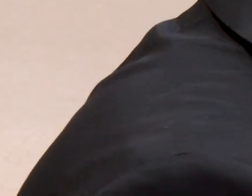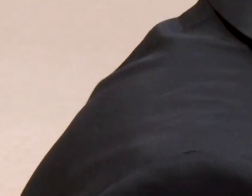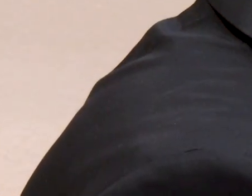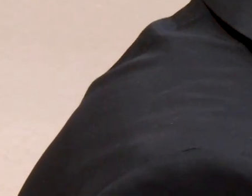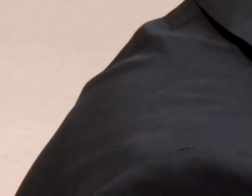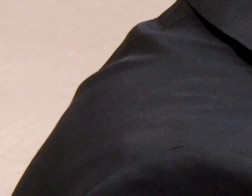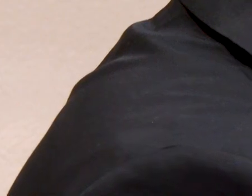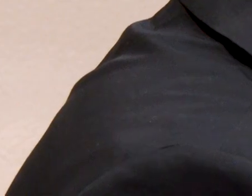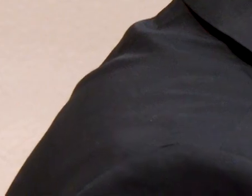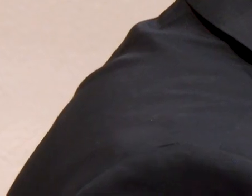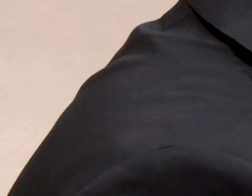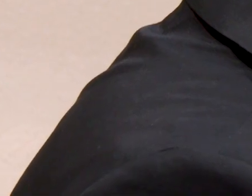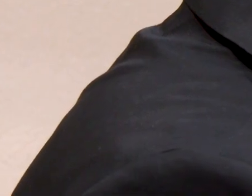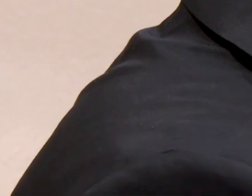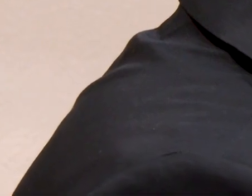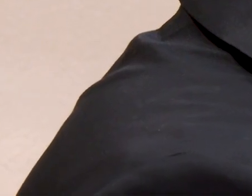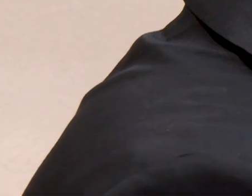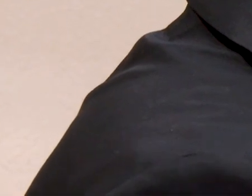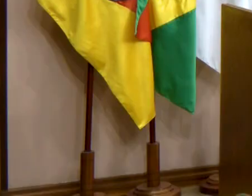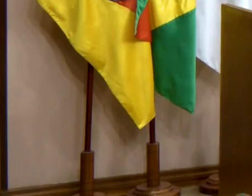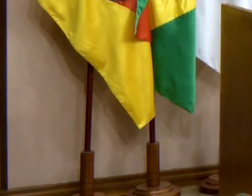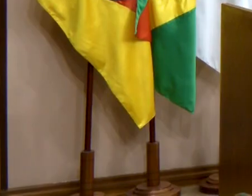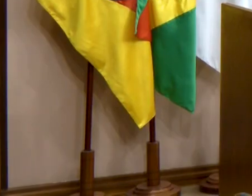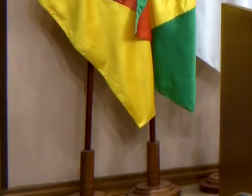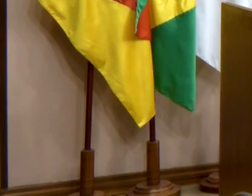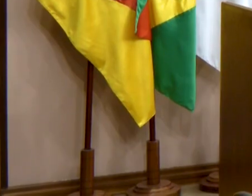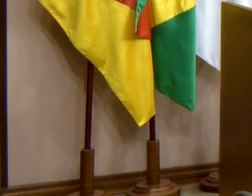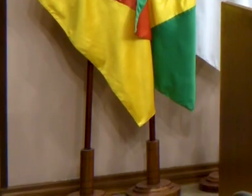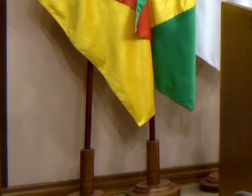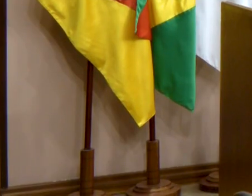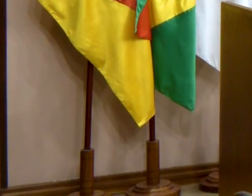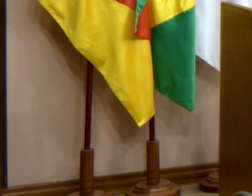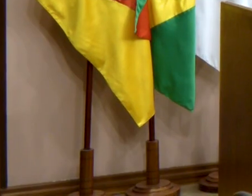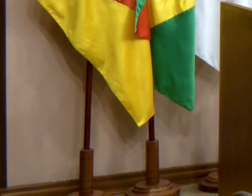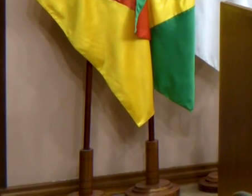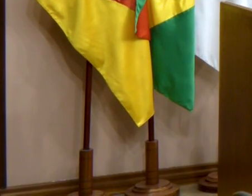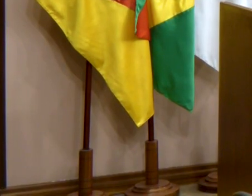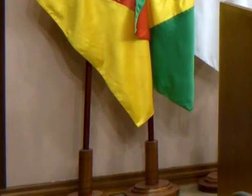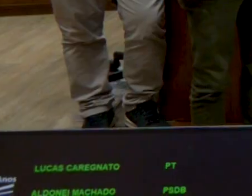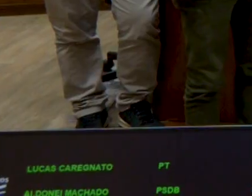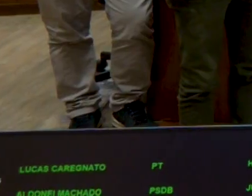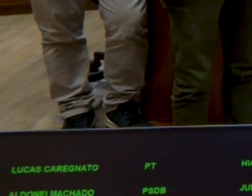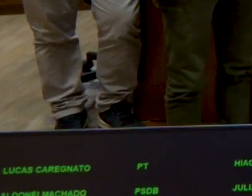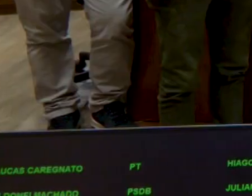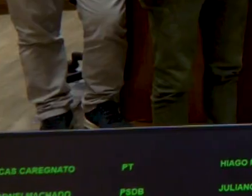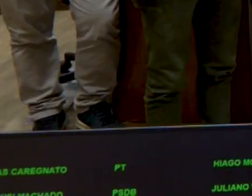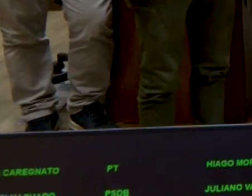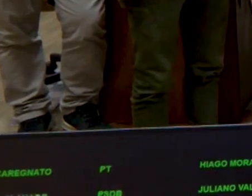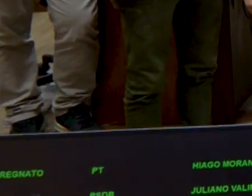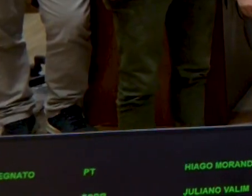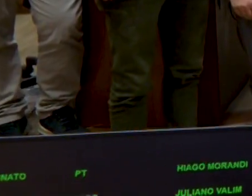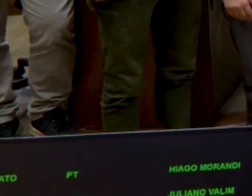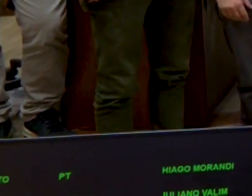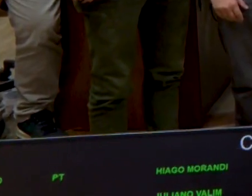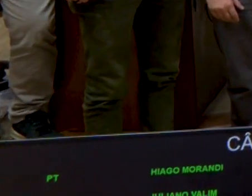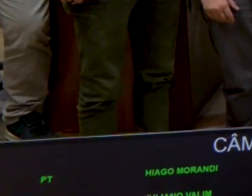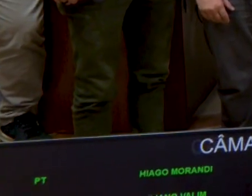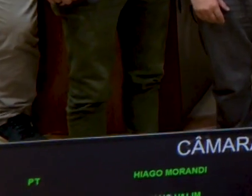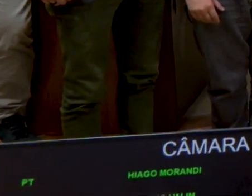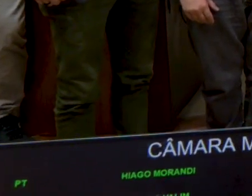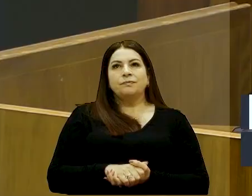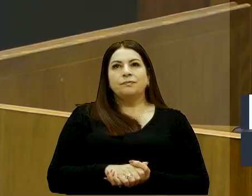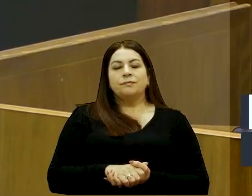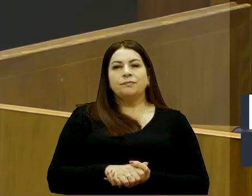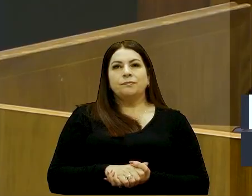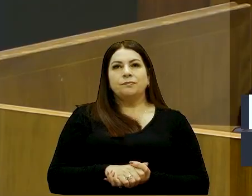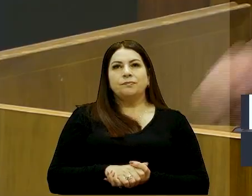do vereador do PSDB, Aldonei Machado, destacou os 75 anos da empresa de transportes